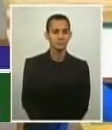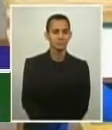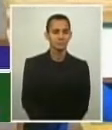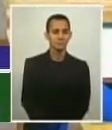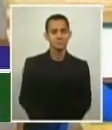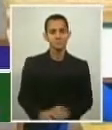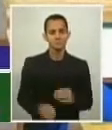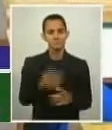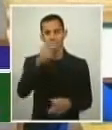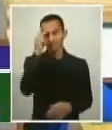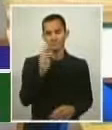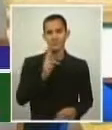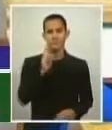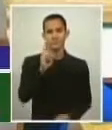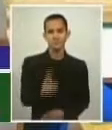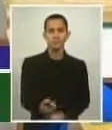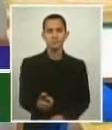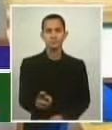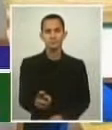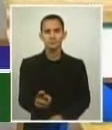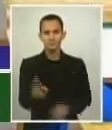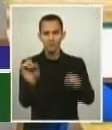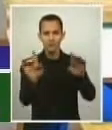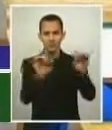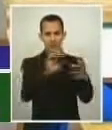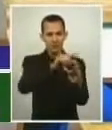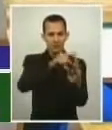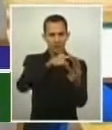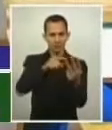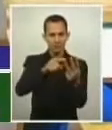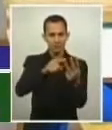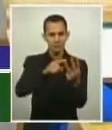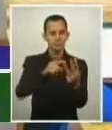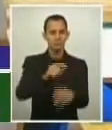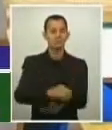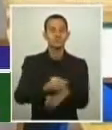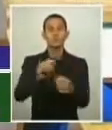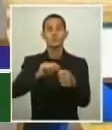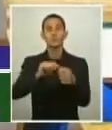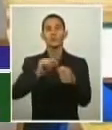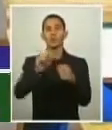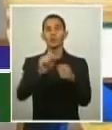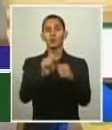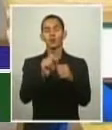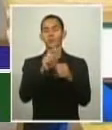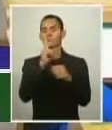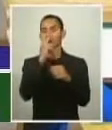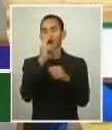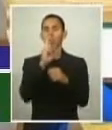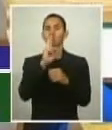e o número do representantes de cada estado a produzir um resultado